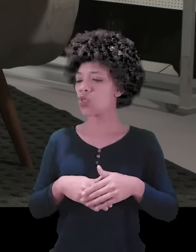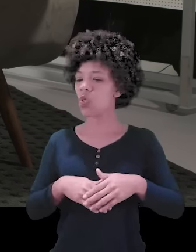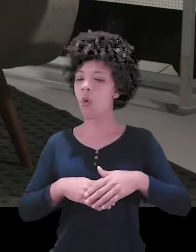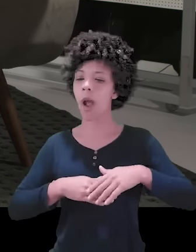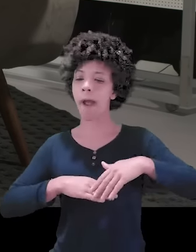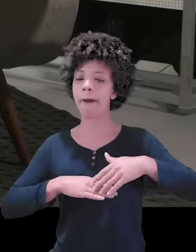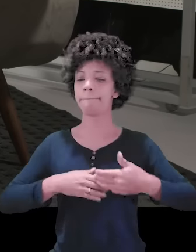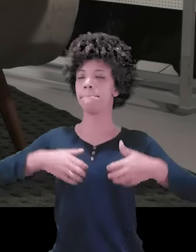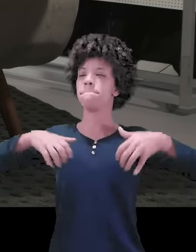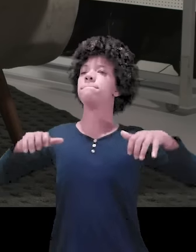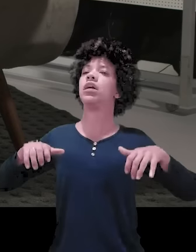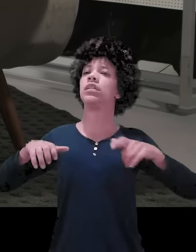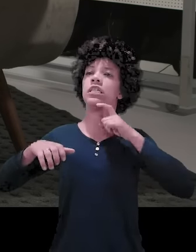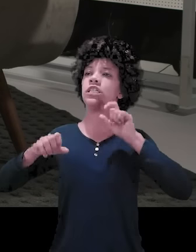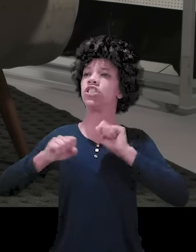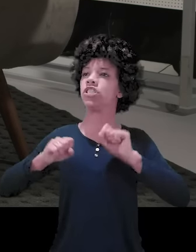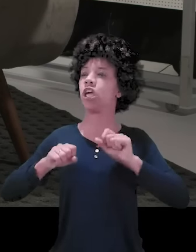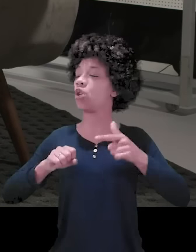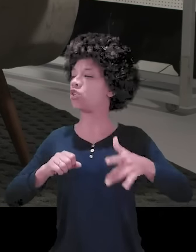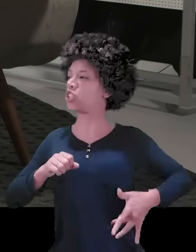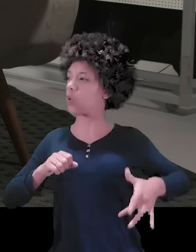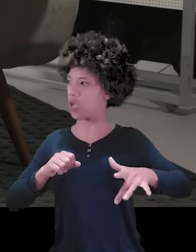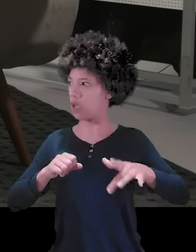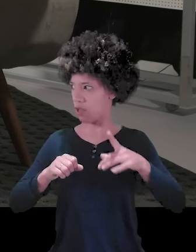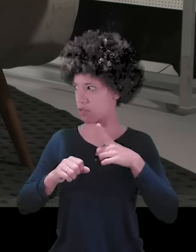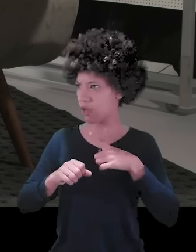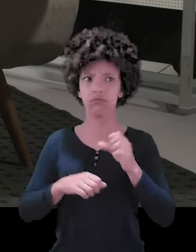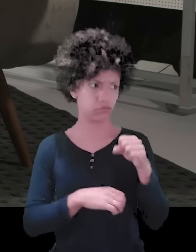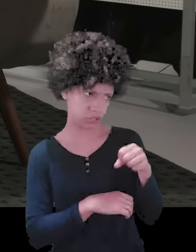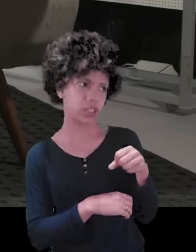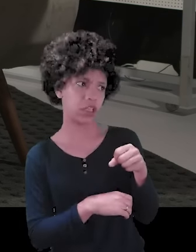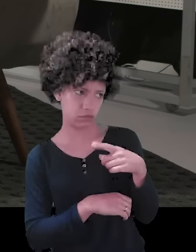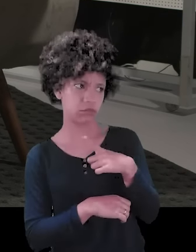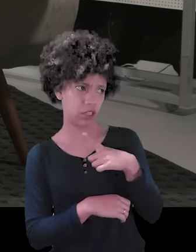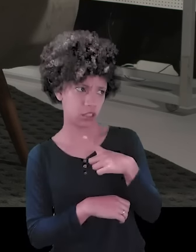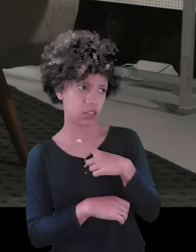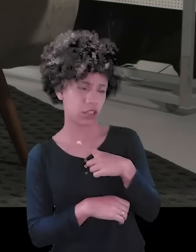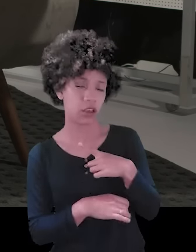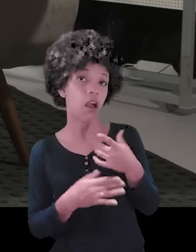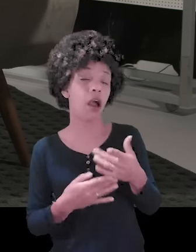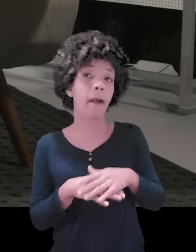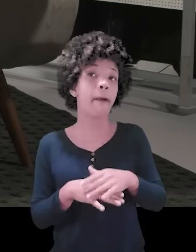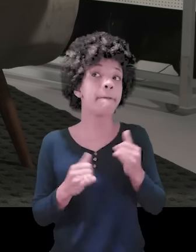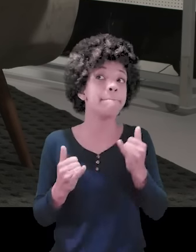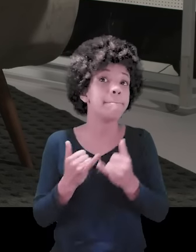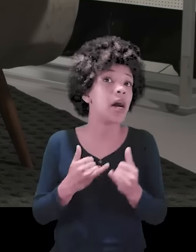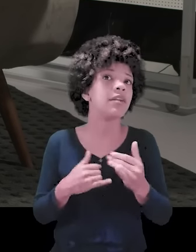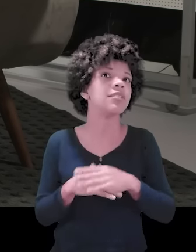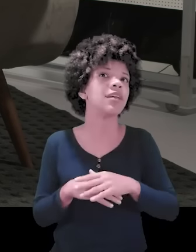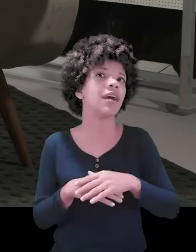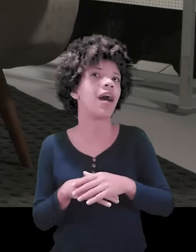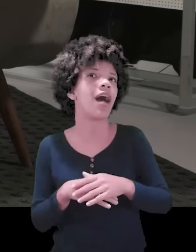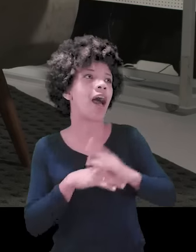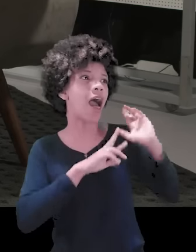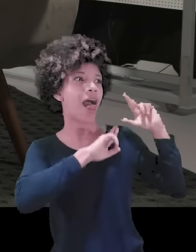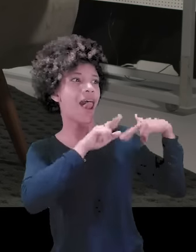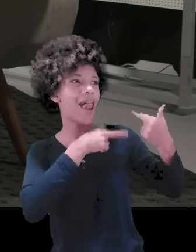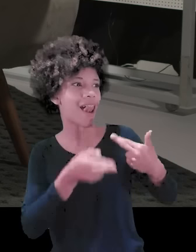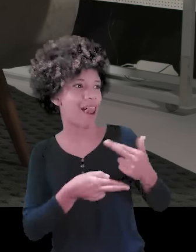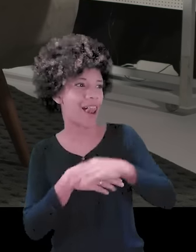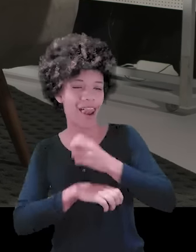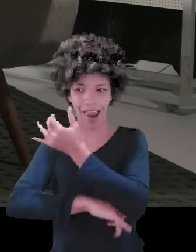gelo sem um rim isso existe realmente existe gente a gente parece que falam de lembro Urbana né